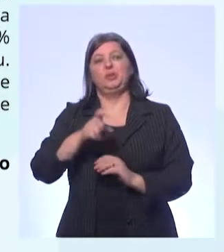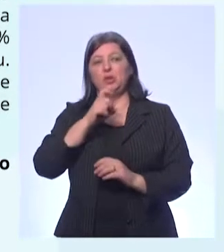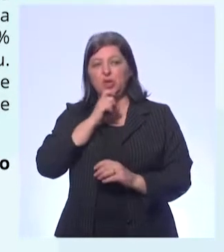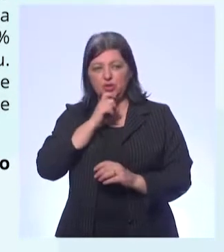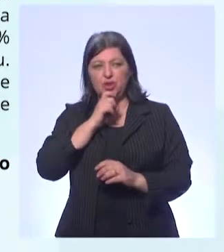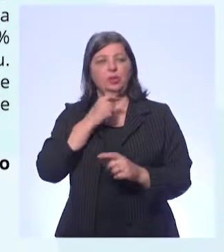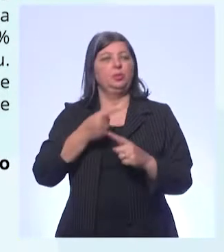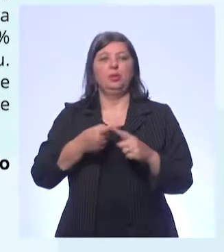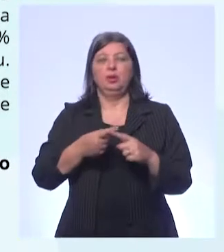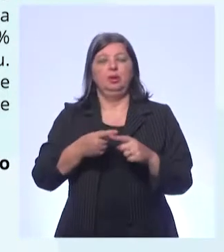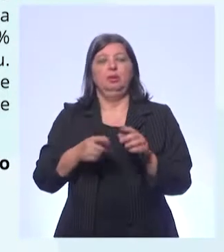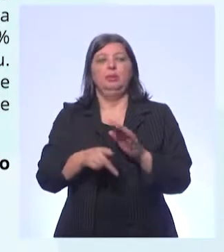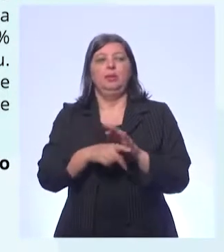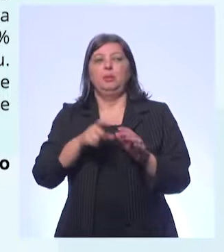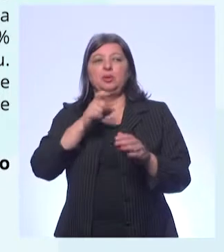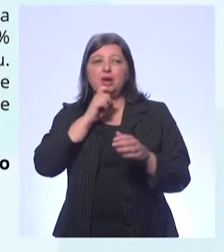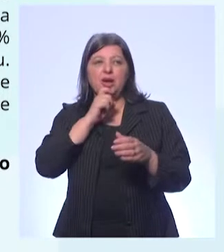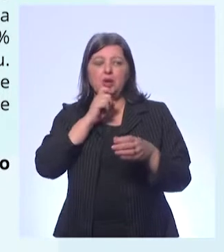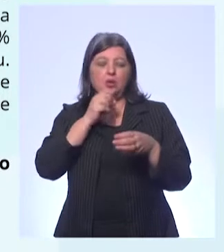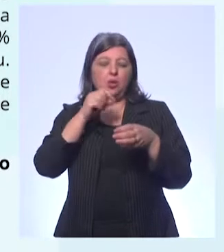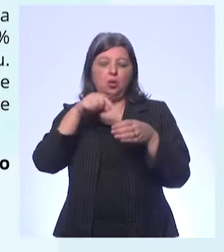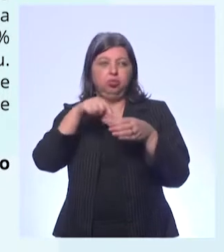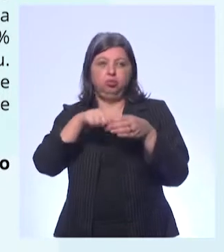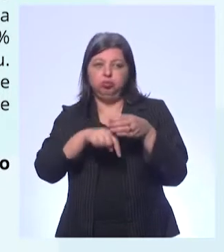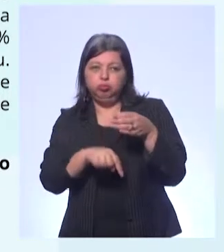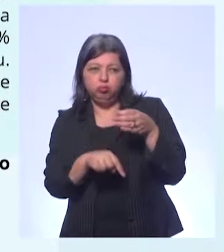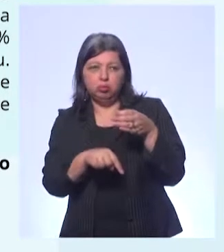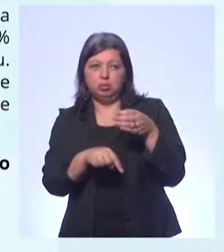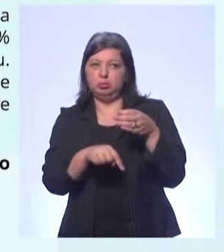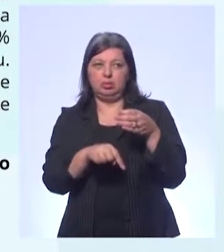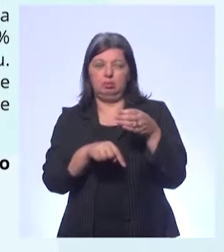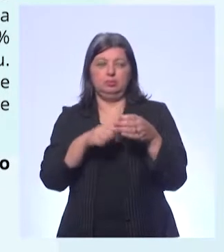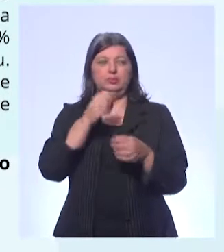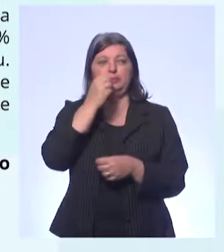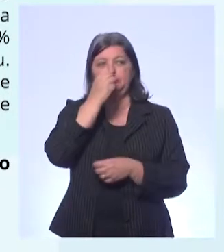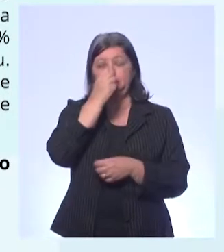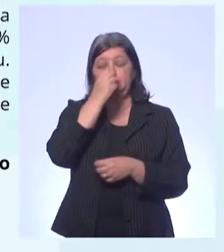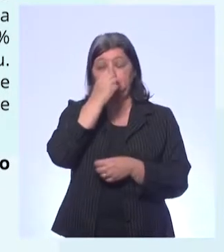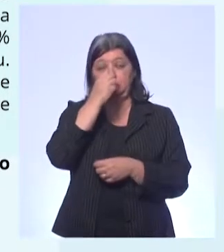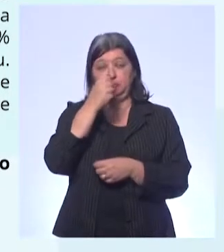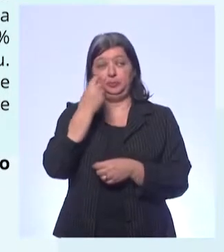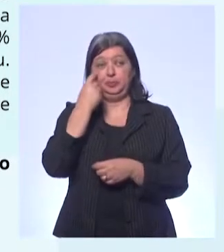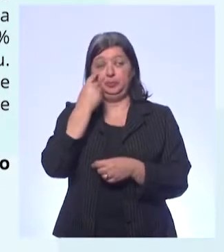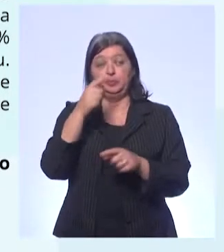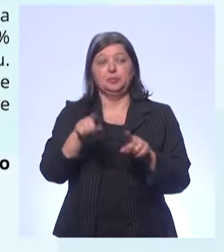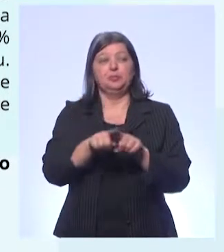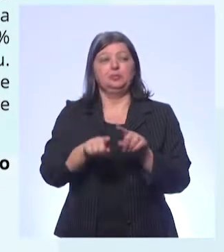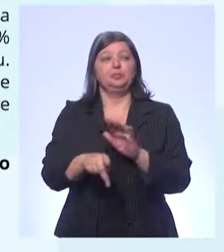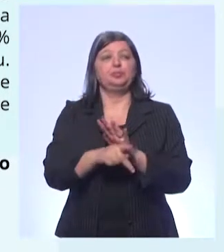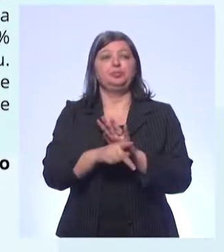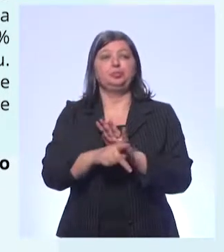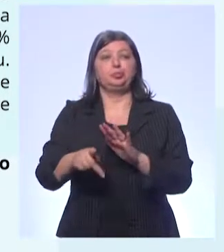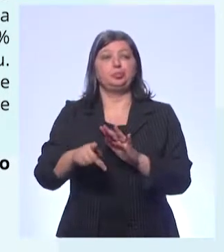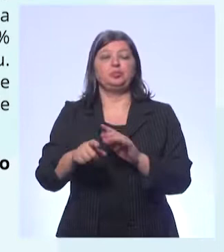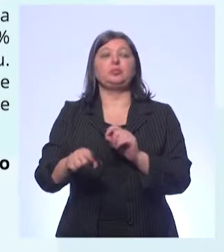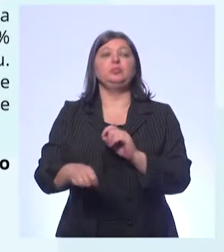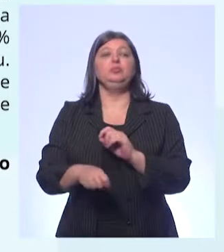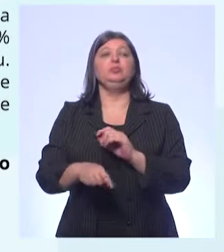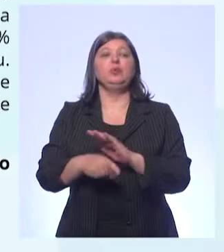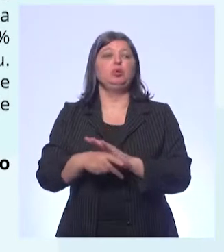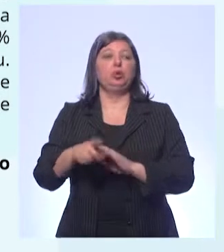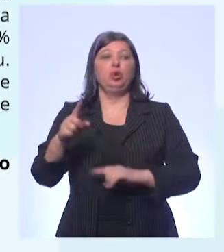gelo não afunda totalmente, por causa da densidade, e a gente viu uma das propriedades da matéria. Então,